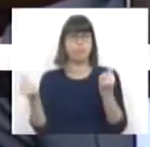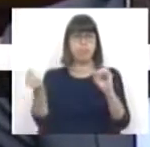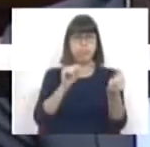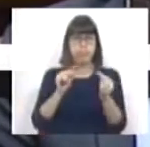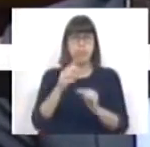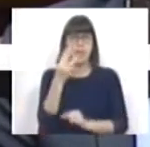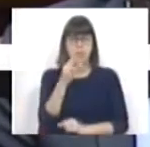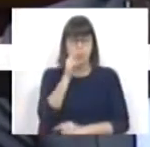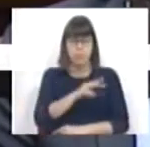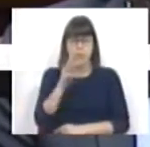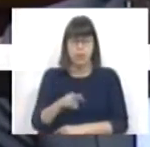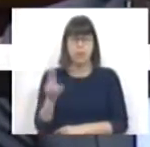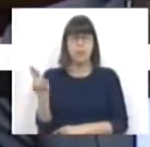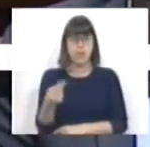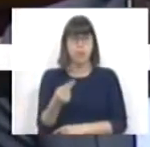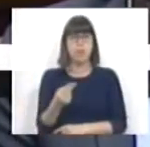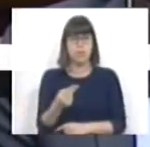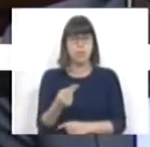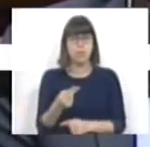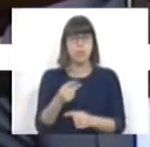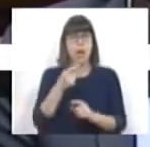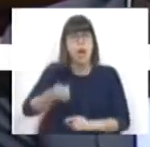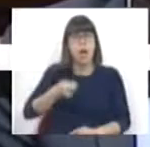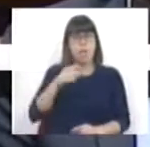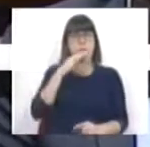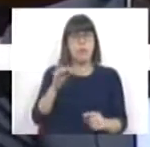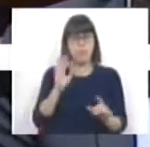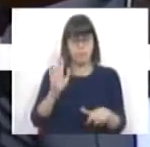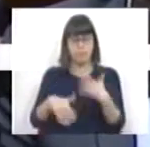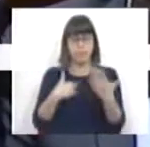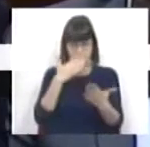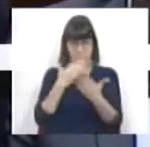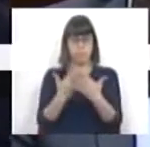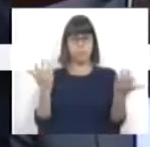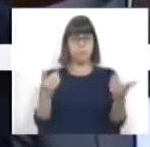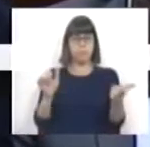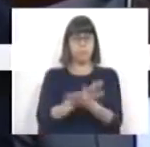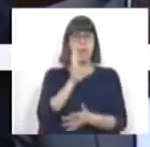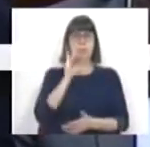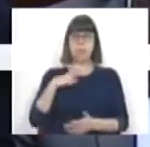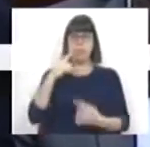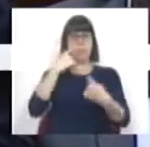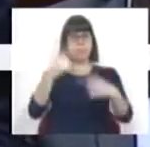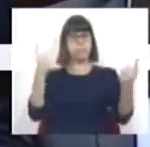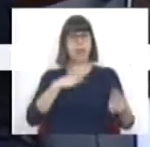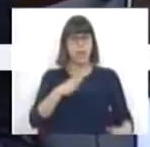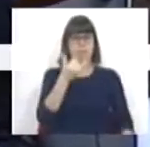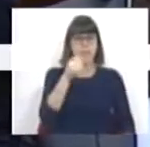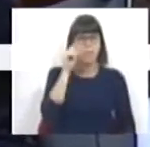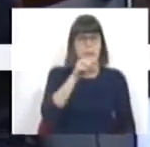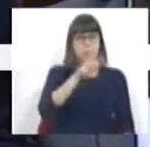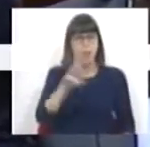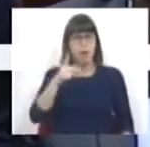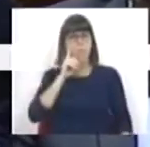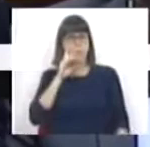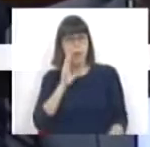debates como 3 milhões de euros para abono de família e depois sermos confrontados com notícias do Banco de Portugal que quer mais 20 mil milhões